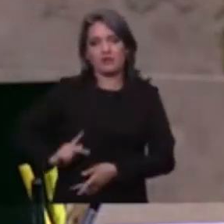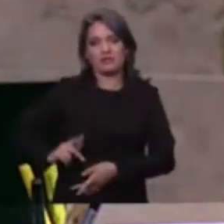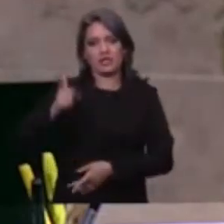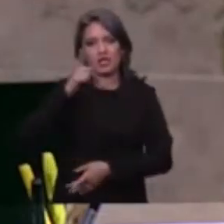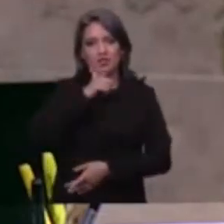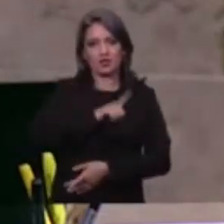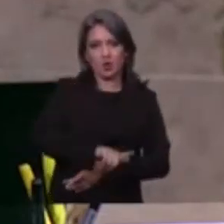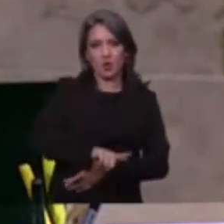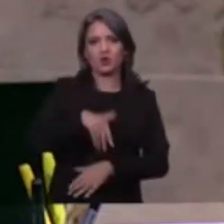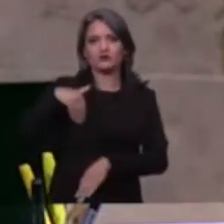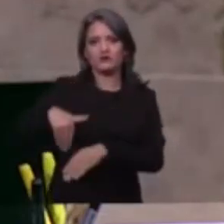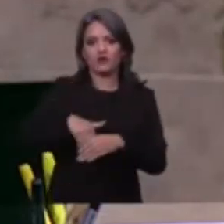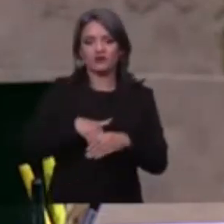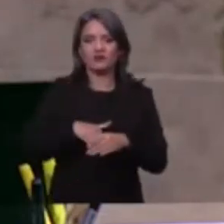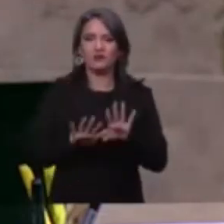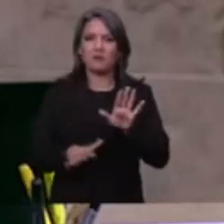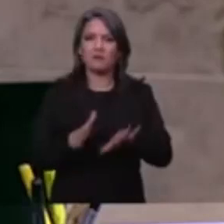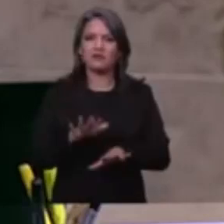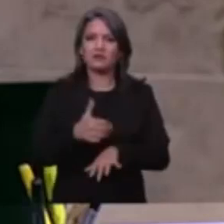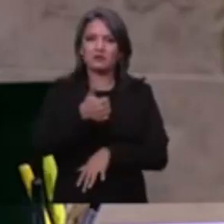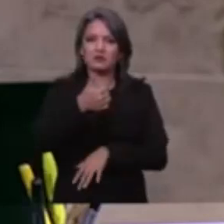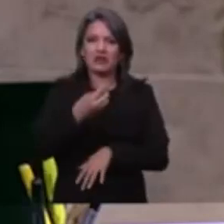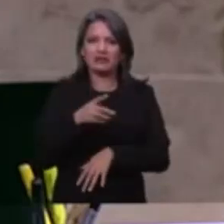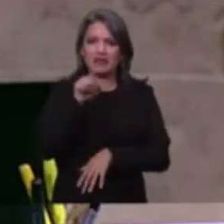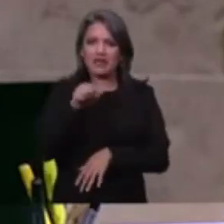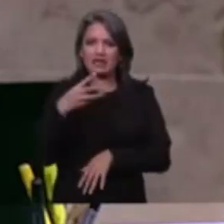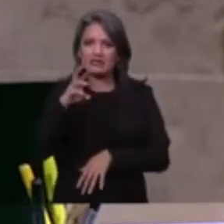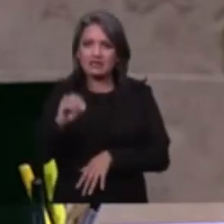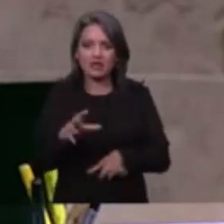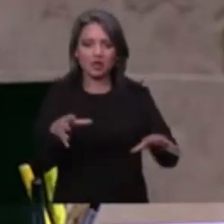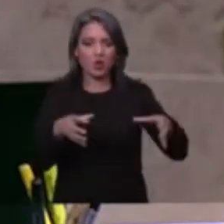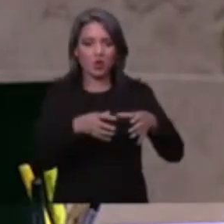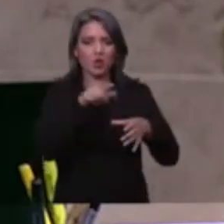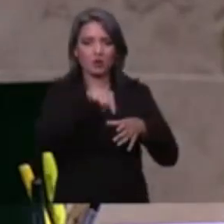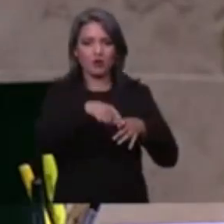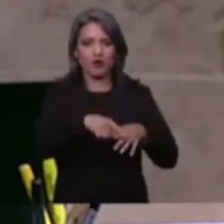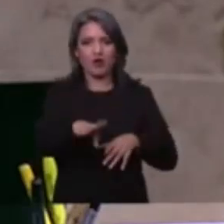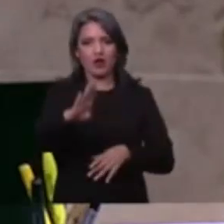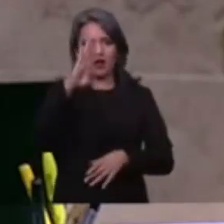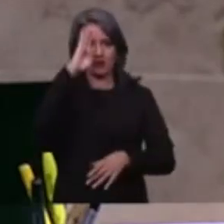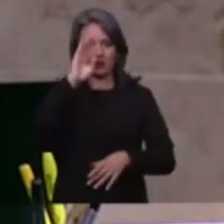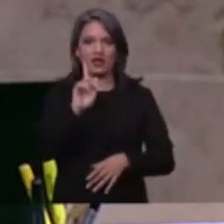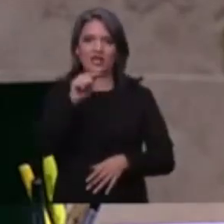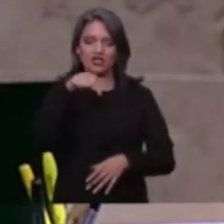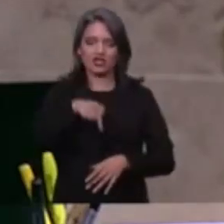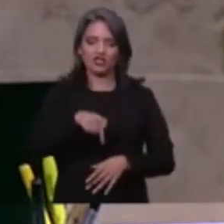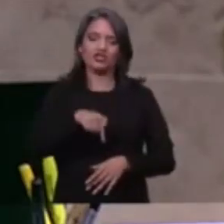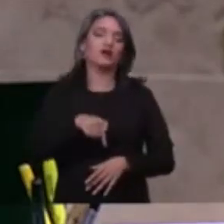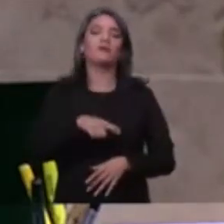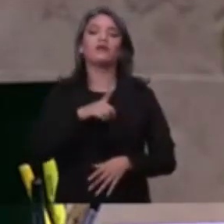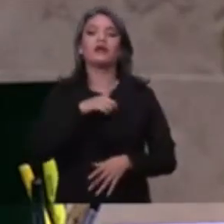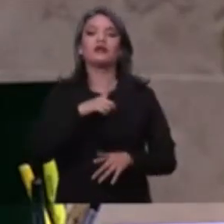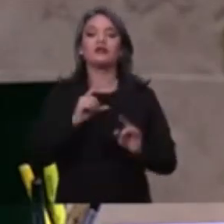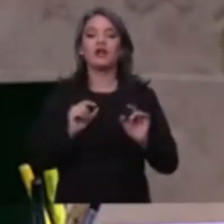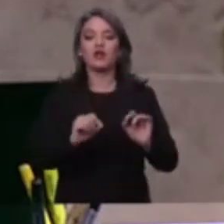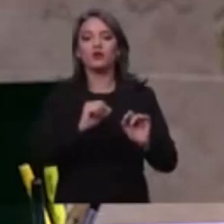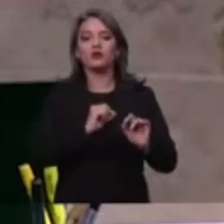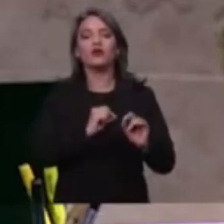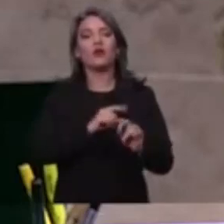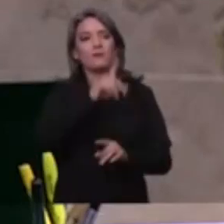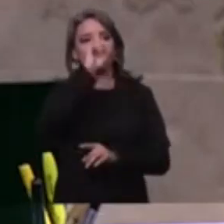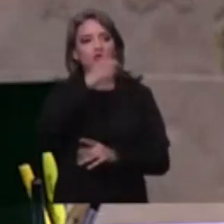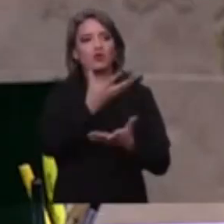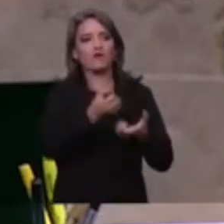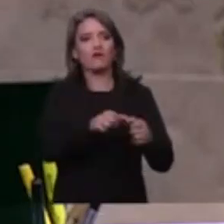que perto das 13h30, o grupo que liderava no QG, Exército, determinou o início da caminhada para a